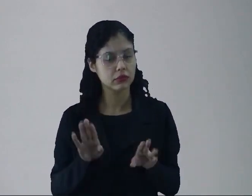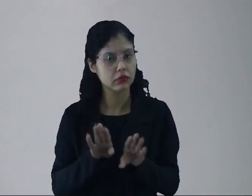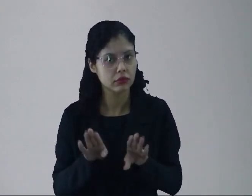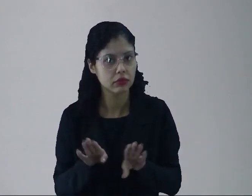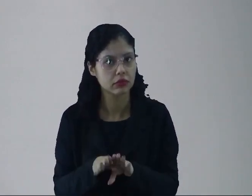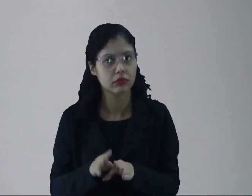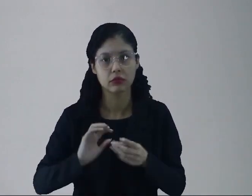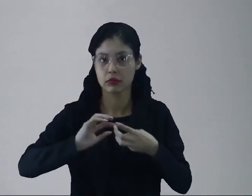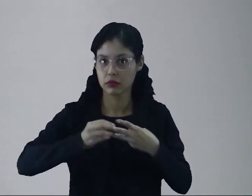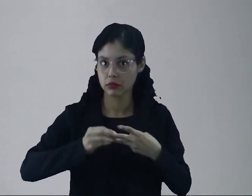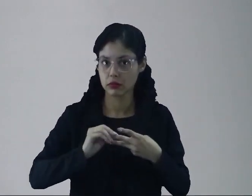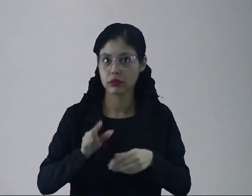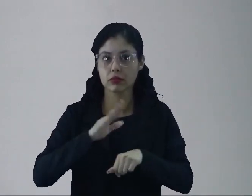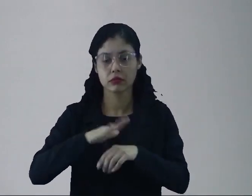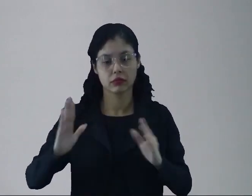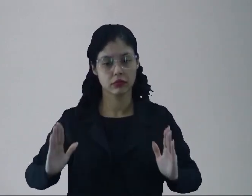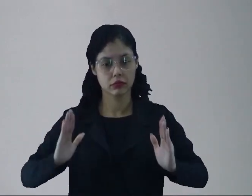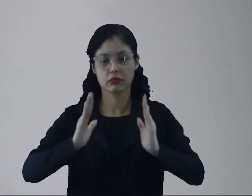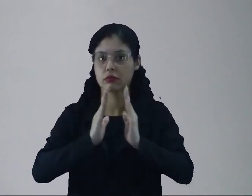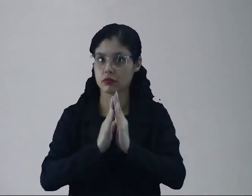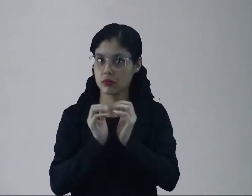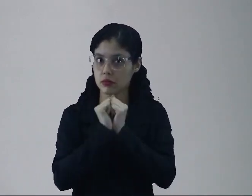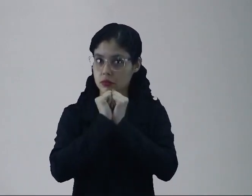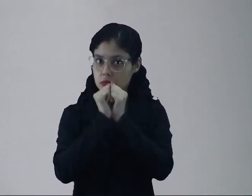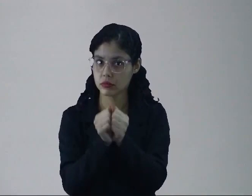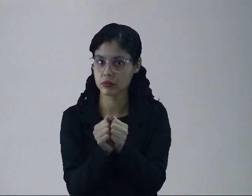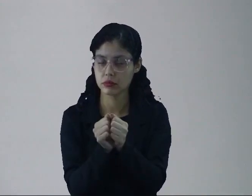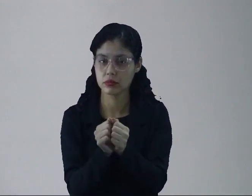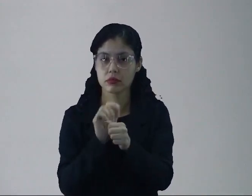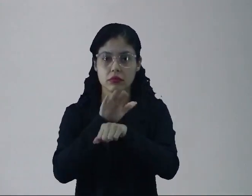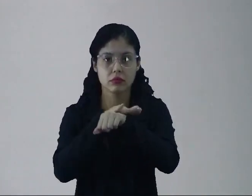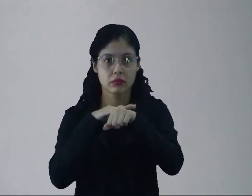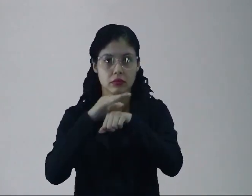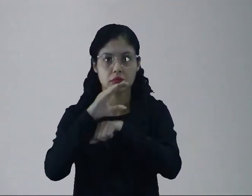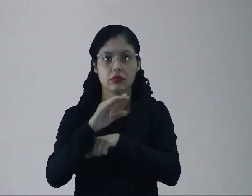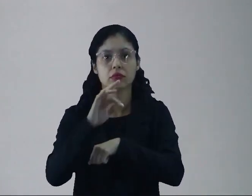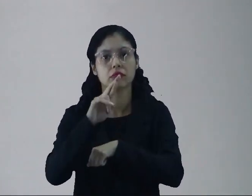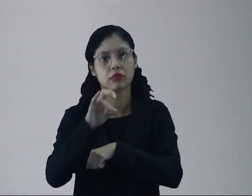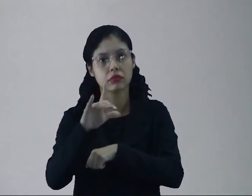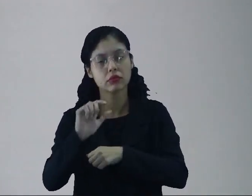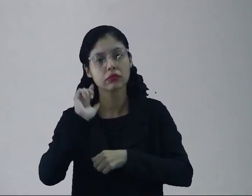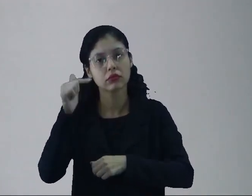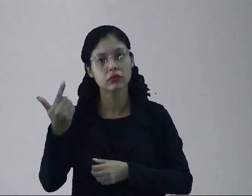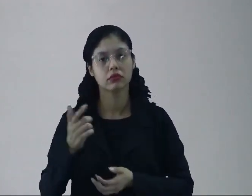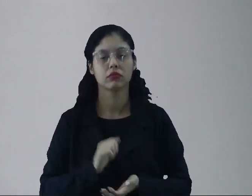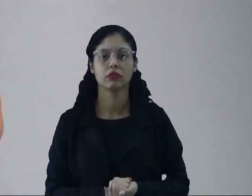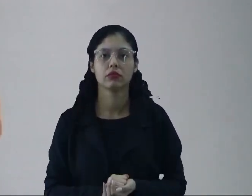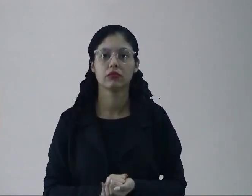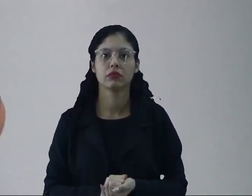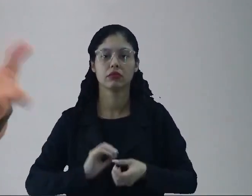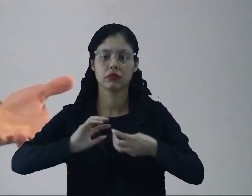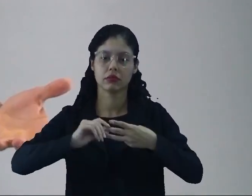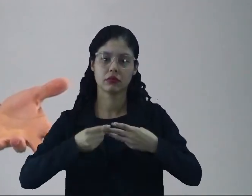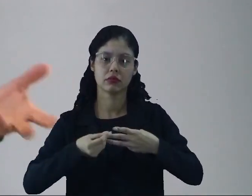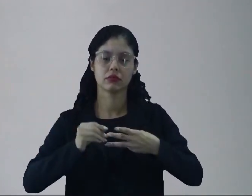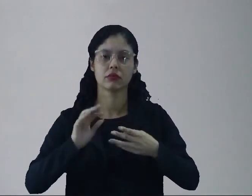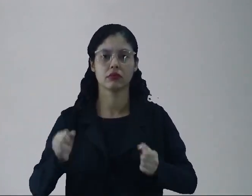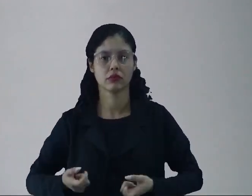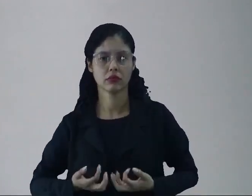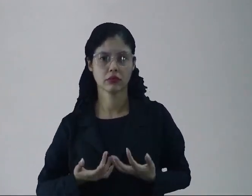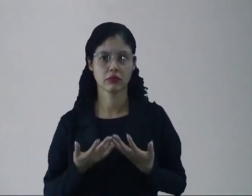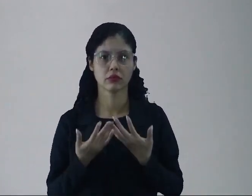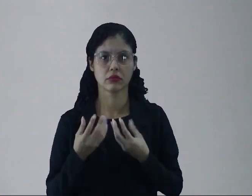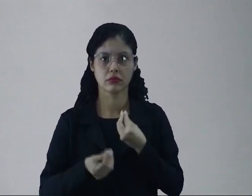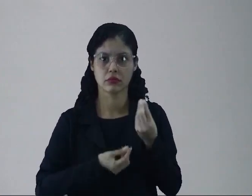que a gente vai ter células que são mais compactadas umas das outras formando tecidos, isso é até tema na nossa próxima aula, e células mais fluídas, né?